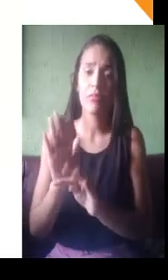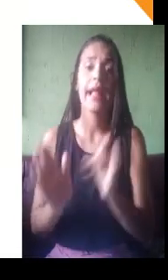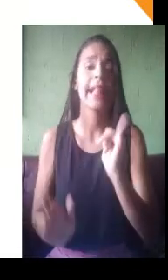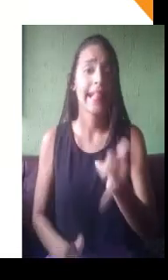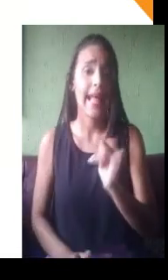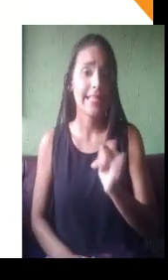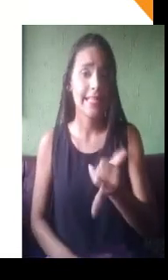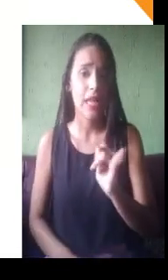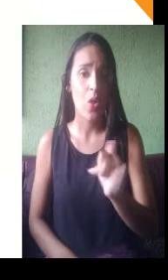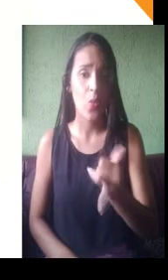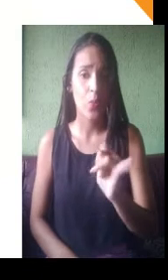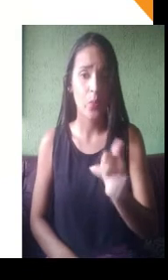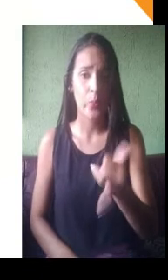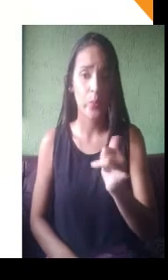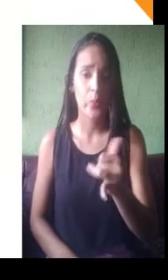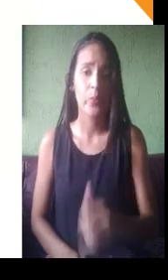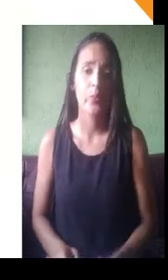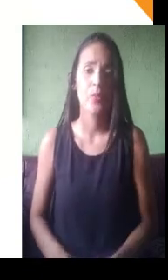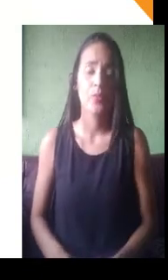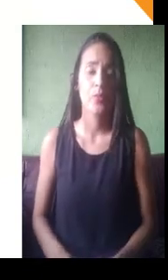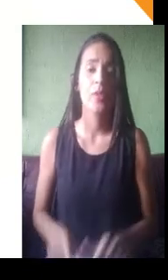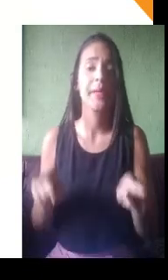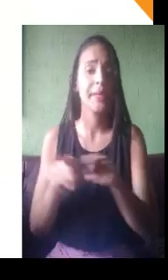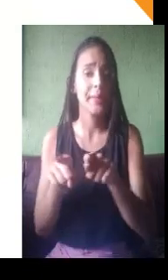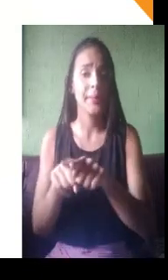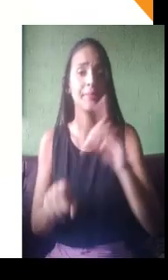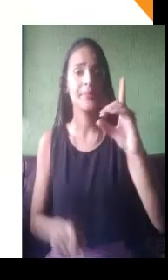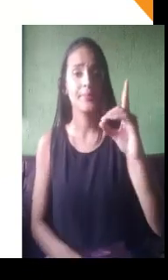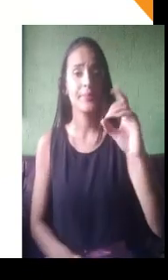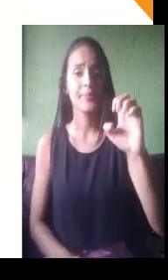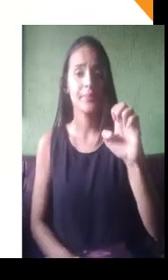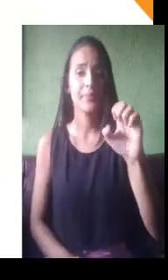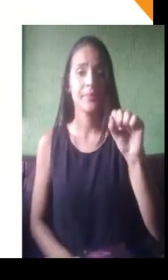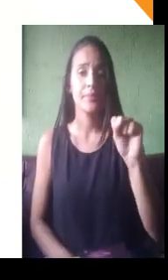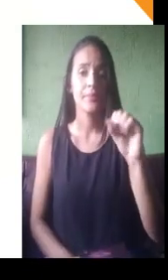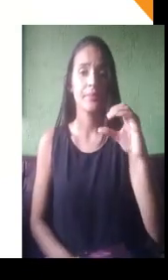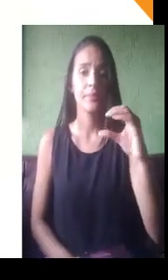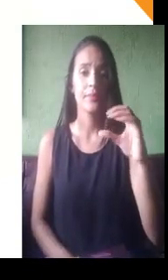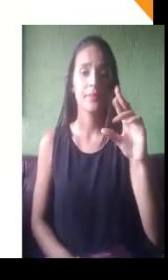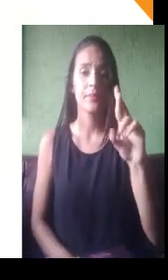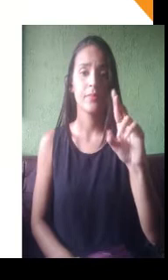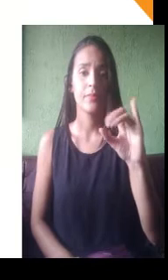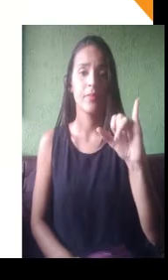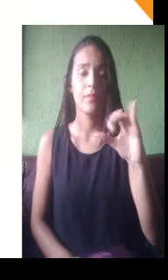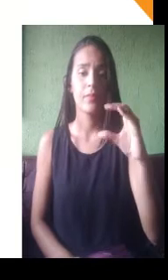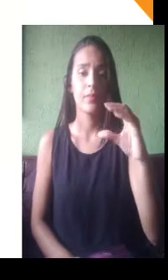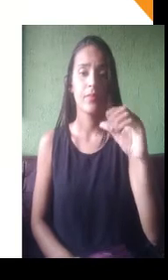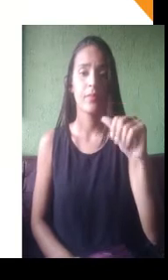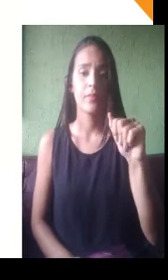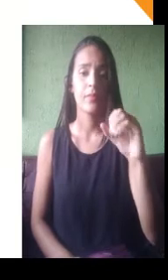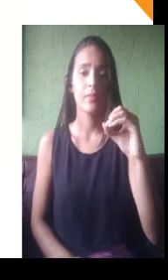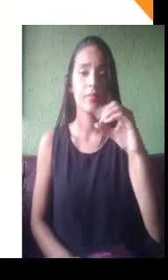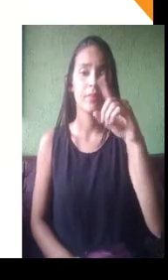passagens, ó. Passagens. Passagens de dois tipos textuais. Passagens de